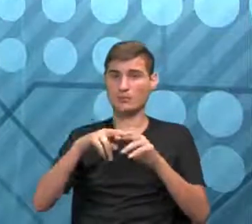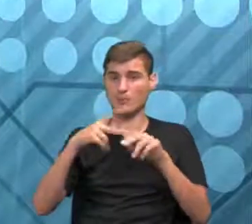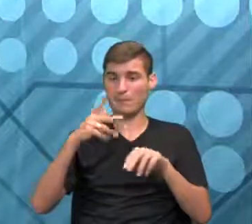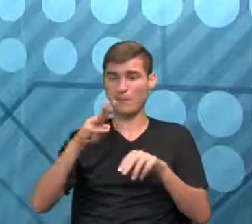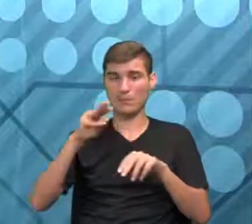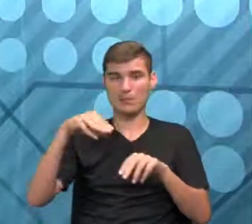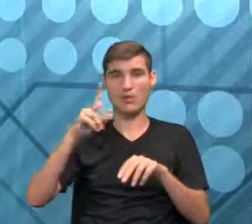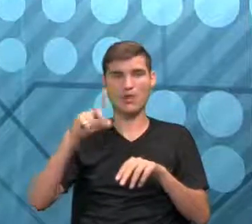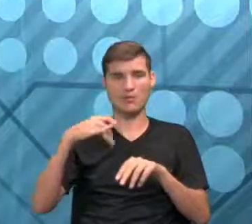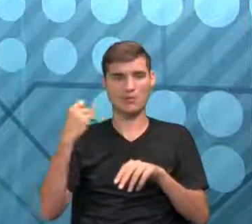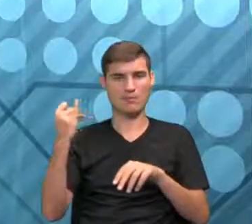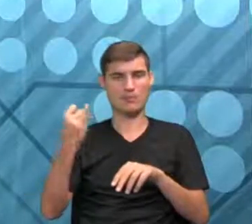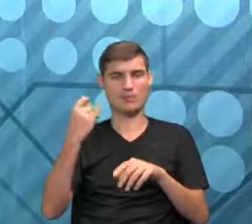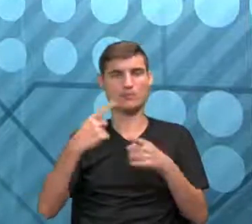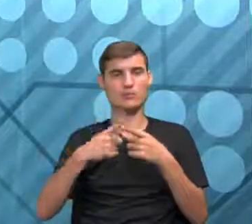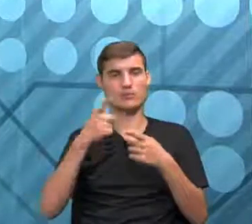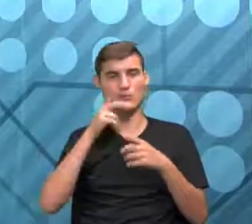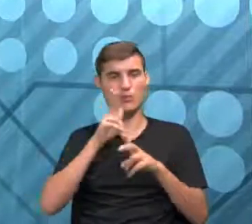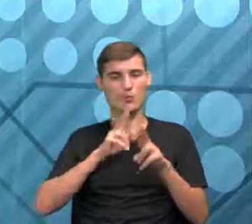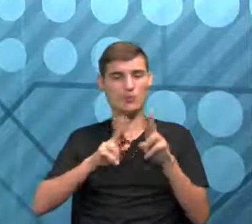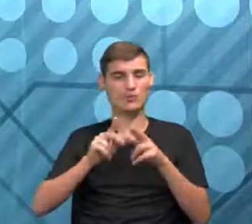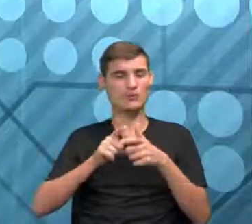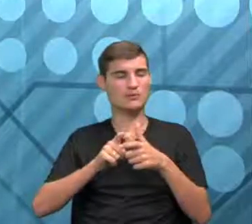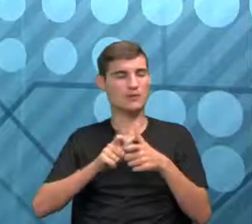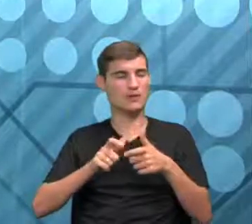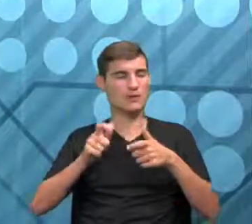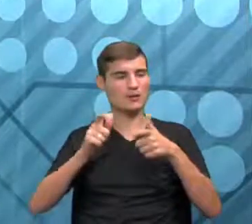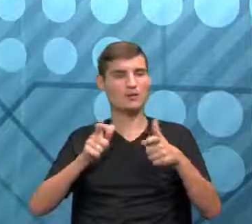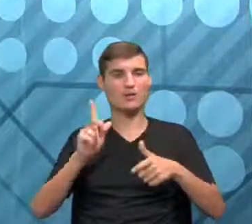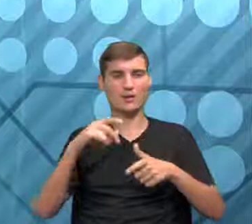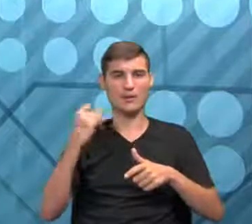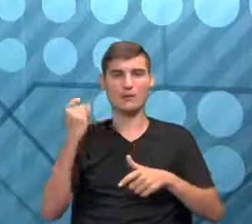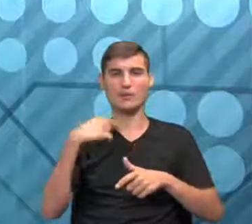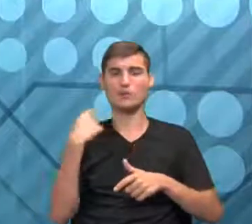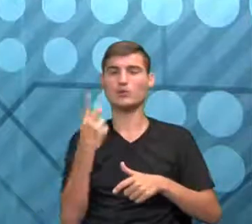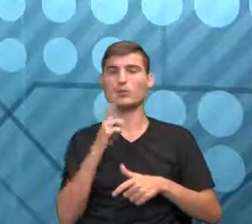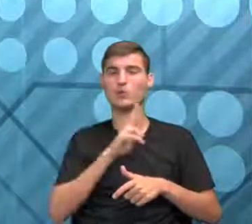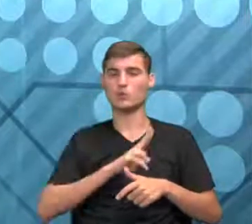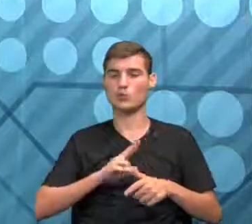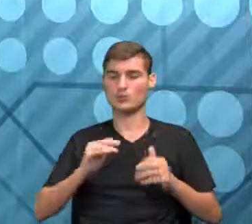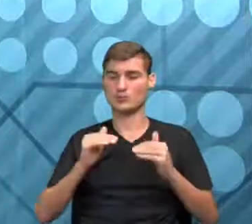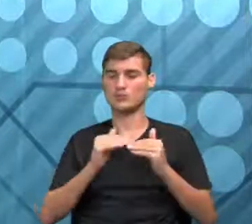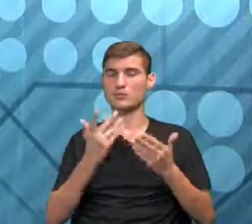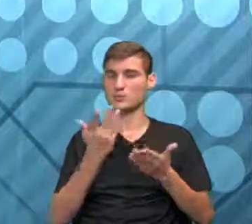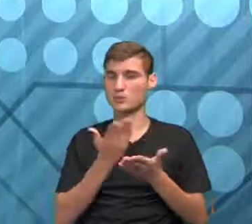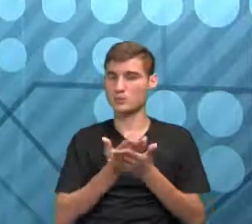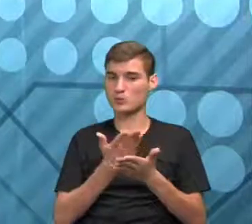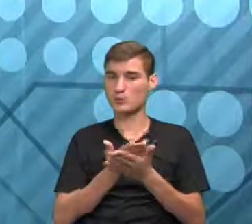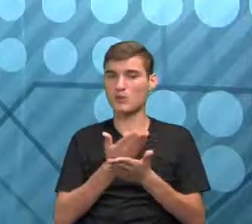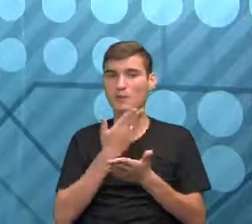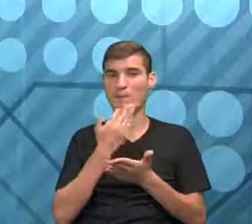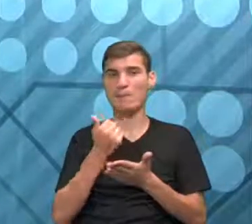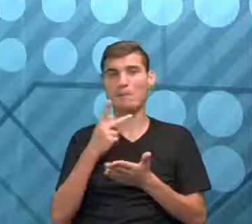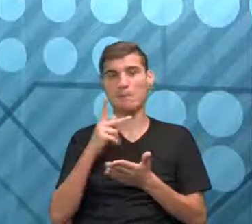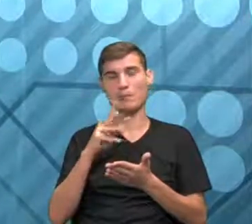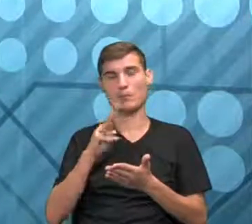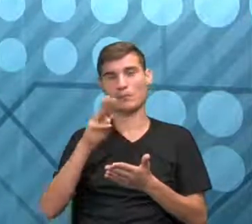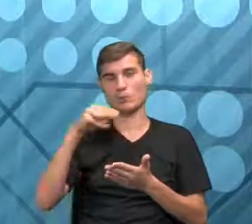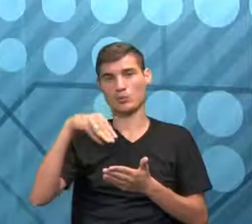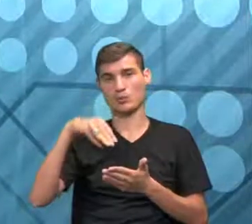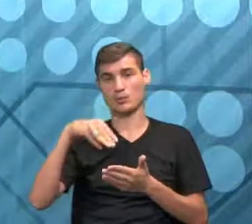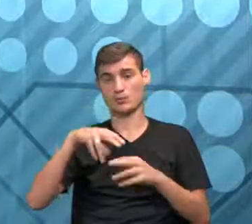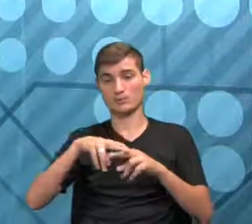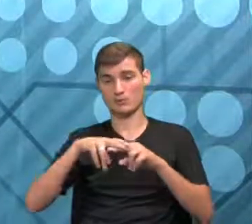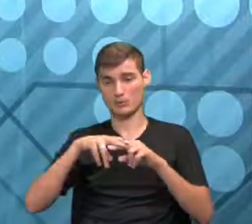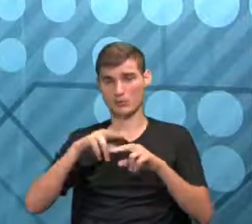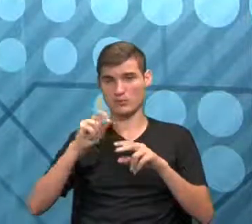é tão importante. Ele tem uma aplicação gigantesca. É muito importante a gente utilizar, a gente estudar melhor o PWM. A modulação